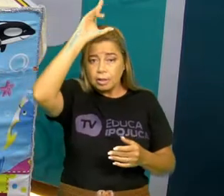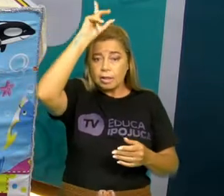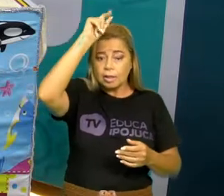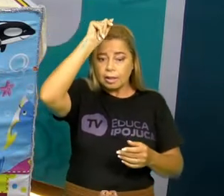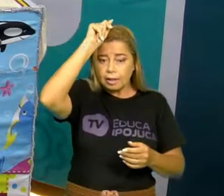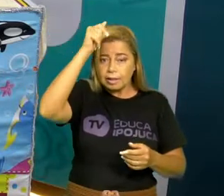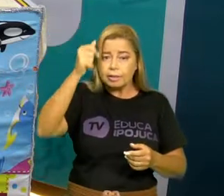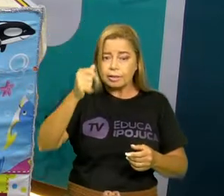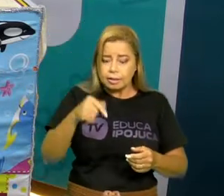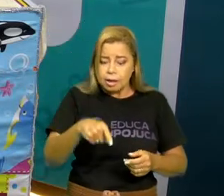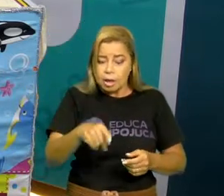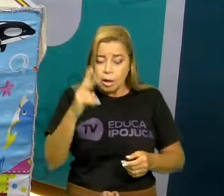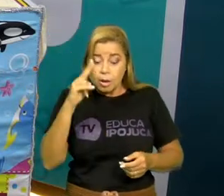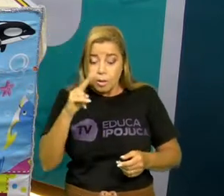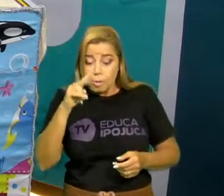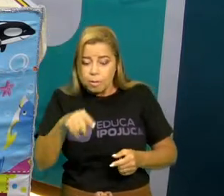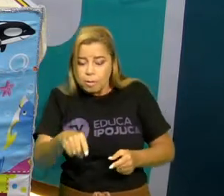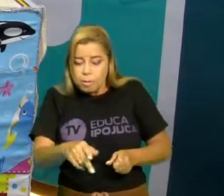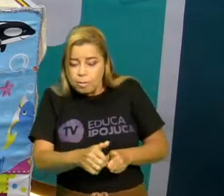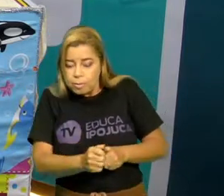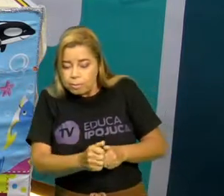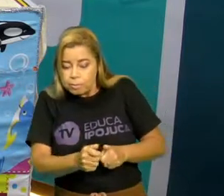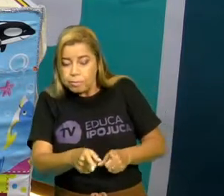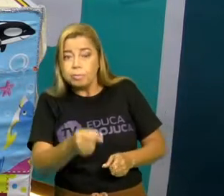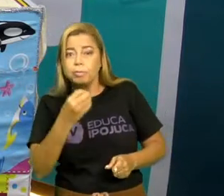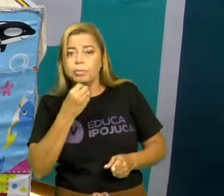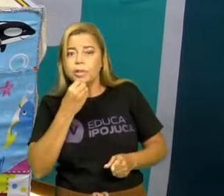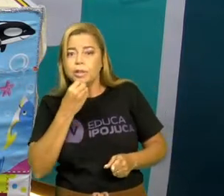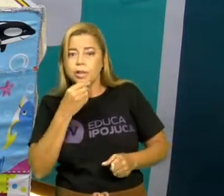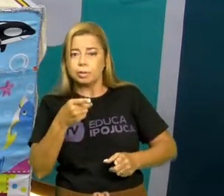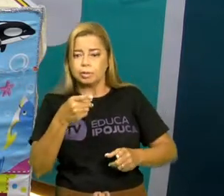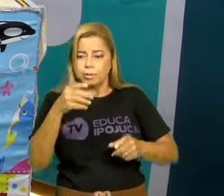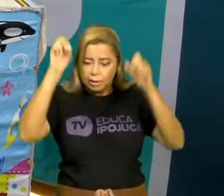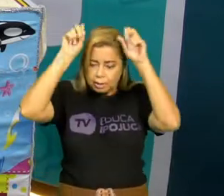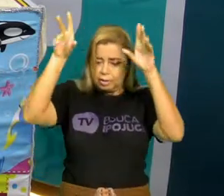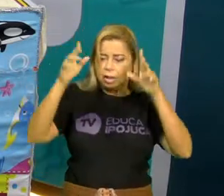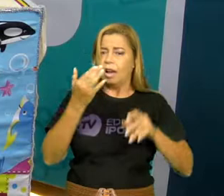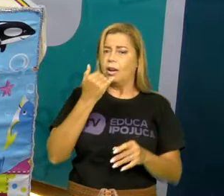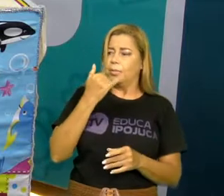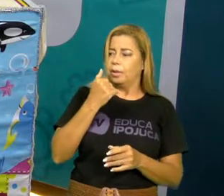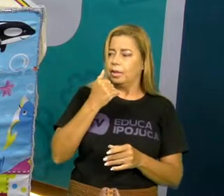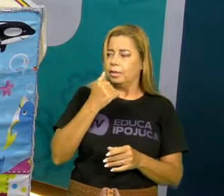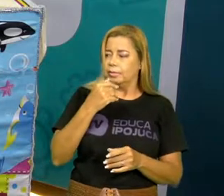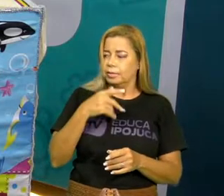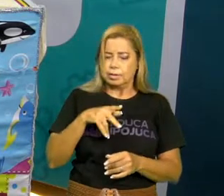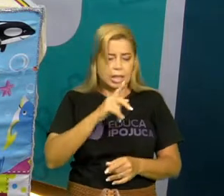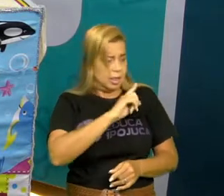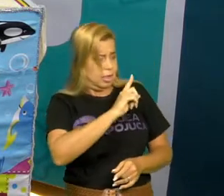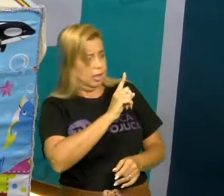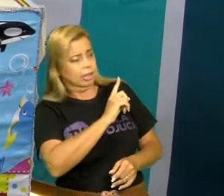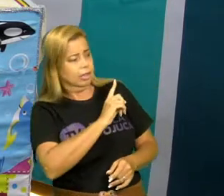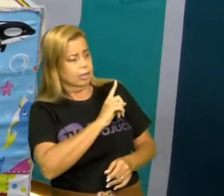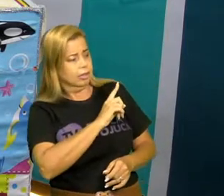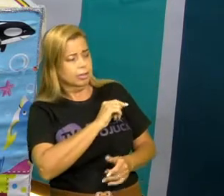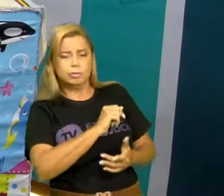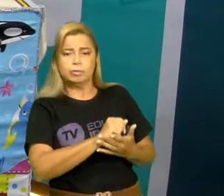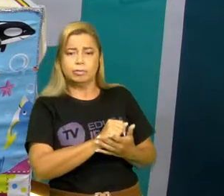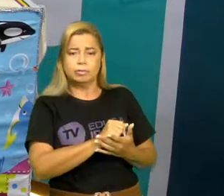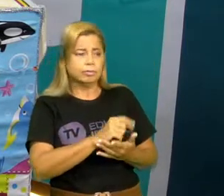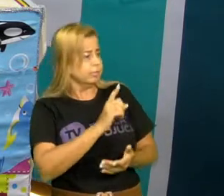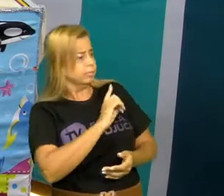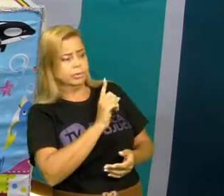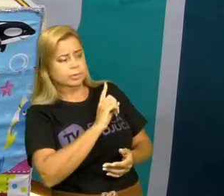que é que eu vou fazer com esses grãos de milho? Comer. Não. Ela não comeu, Leiturinha.